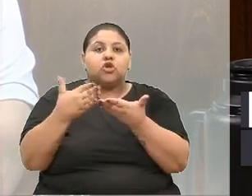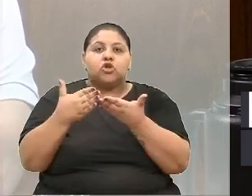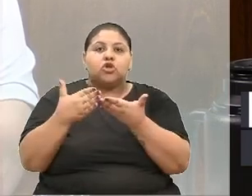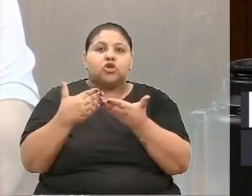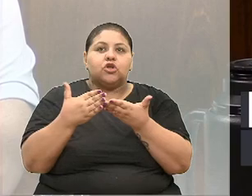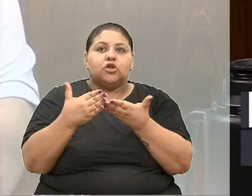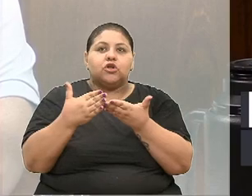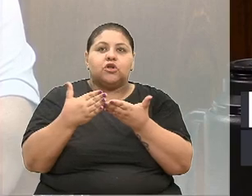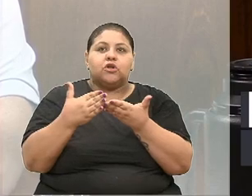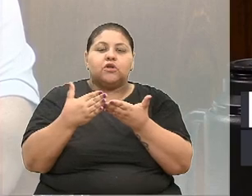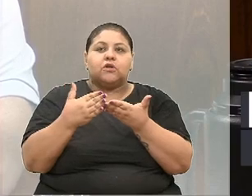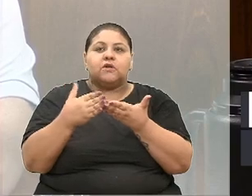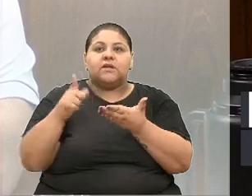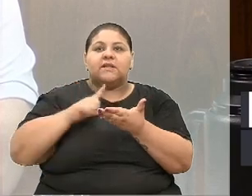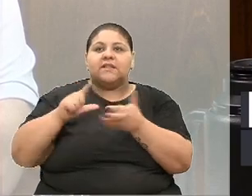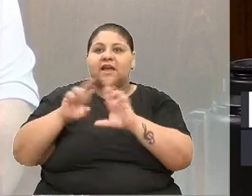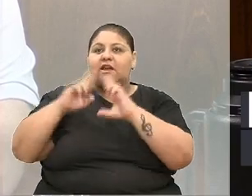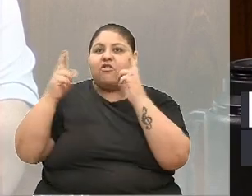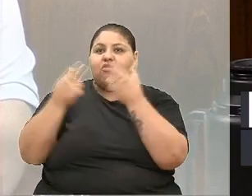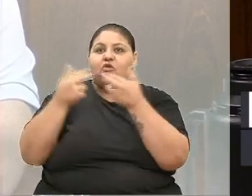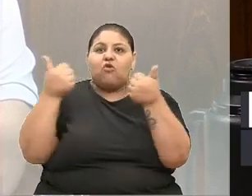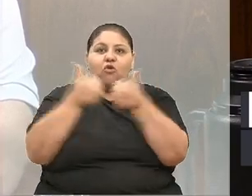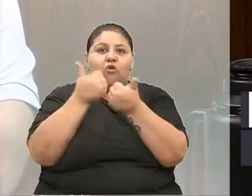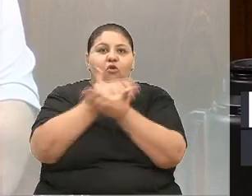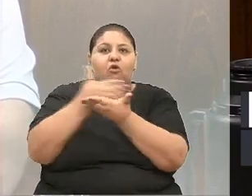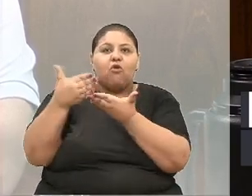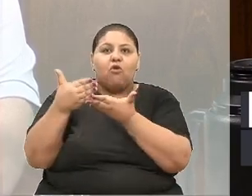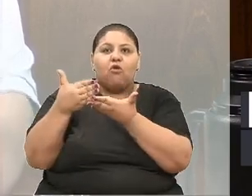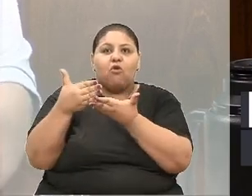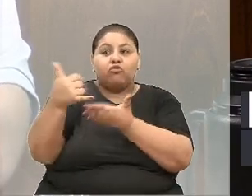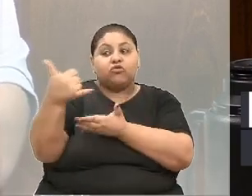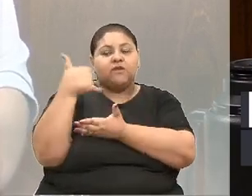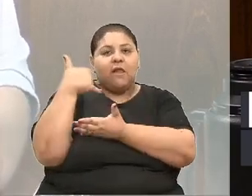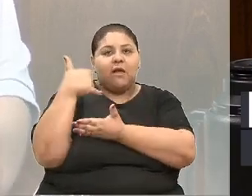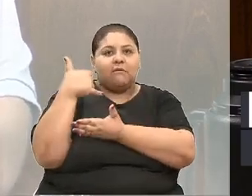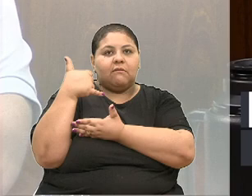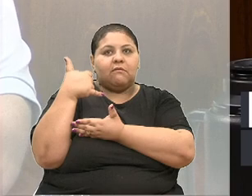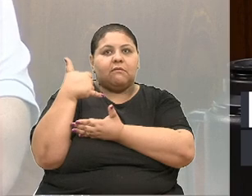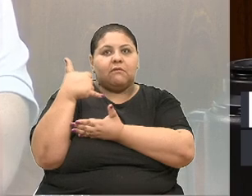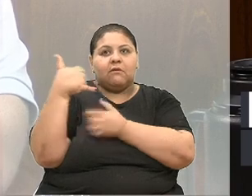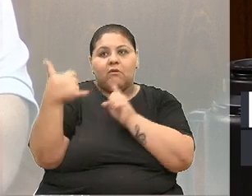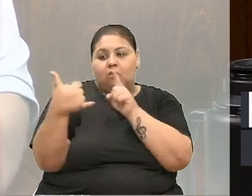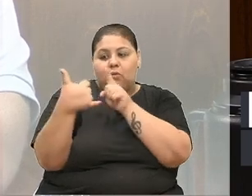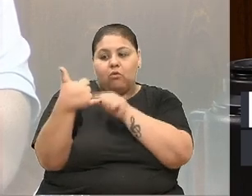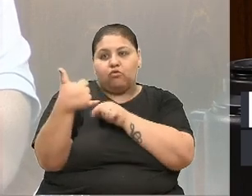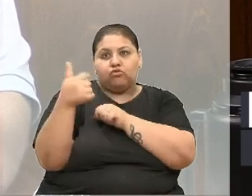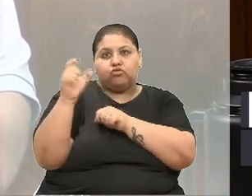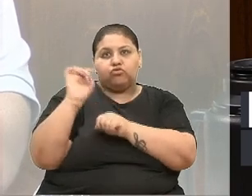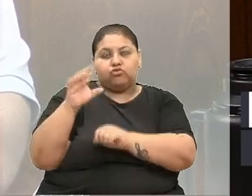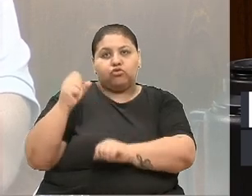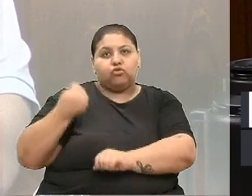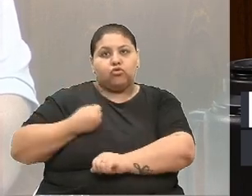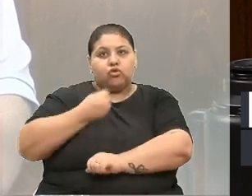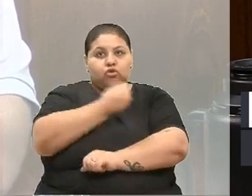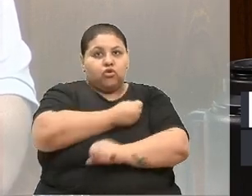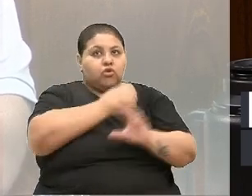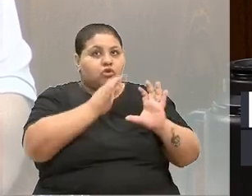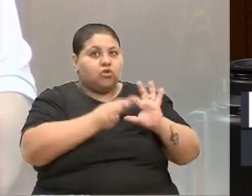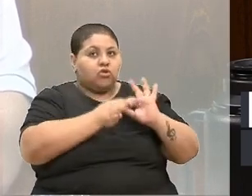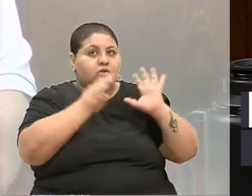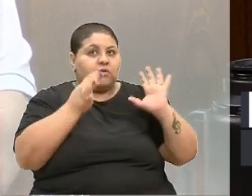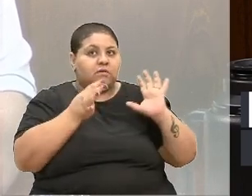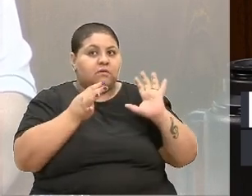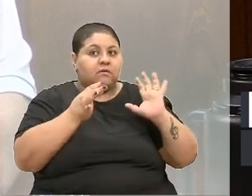descuidar, e quando ele está em reunião comigo, começou a pegar o celular. E era para olhar só para botar os numerozinhos para liberar. Pois lá